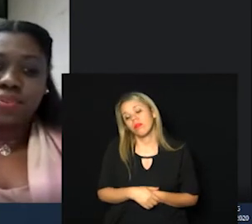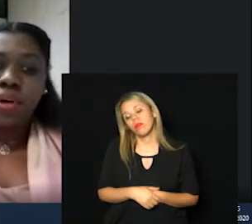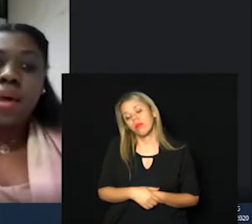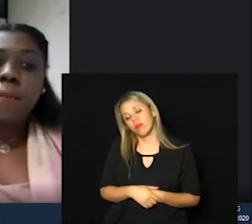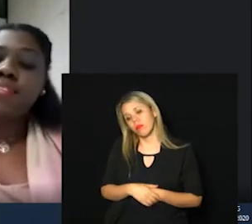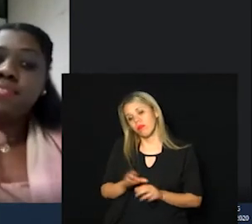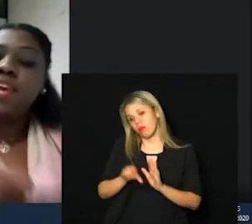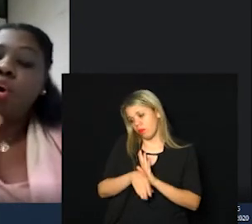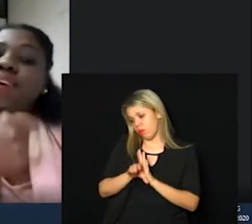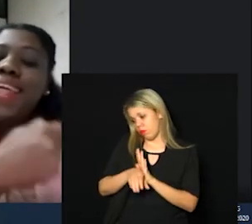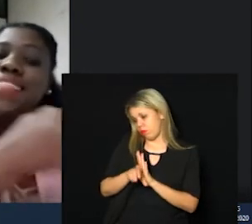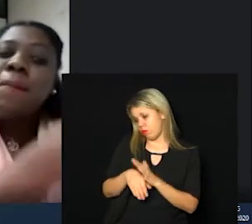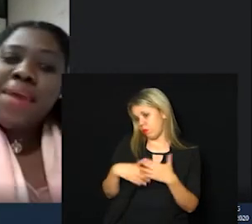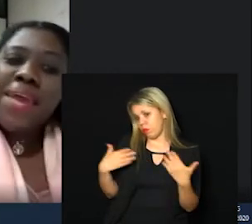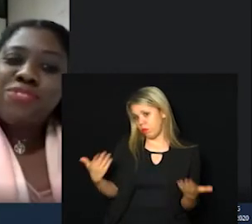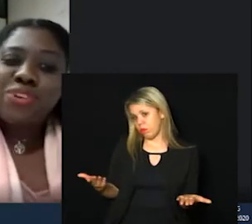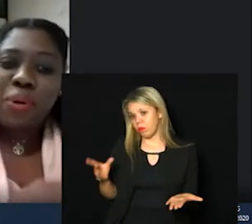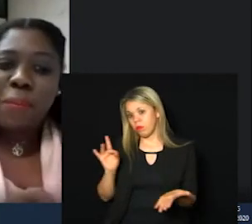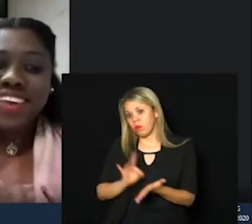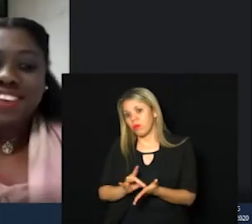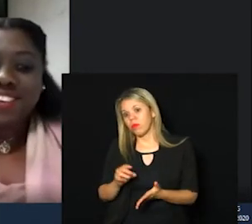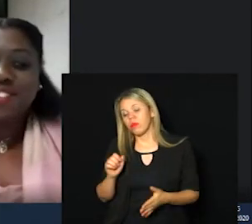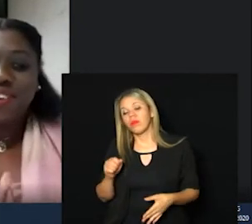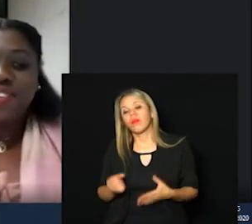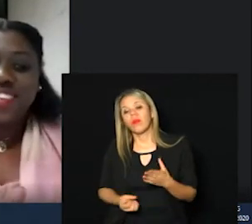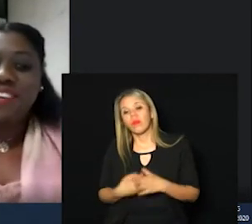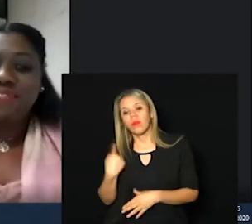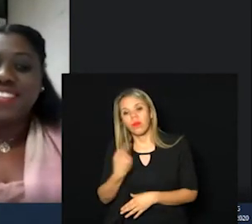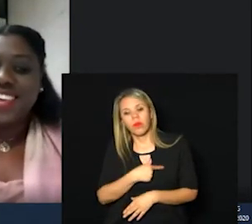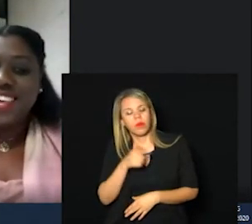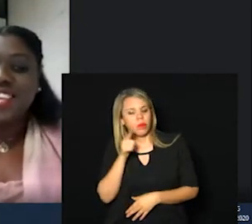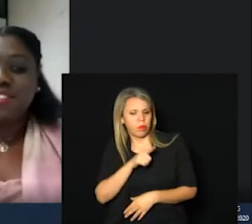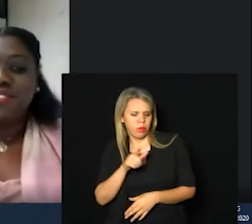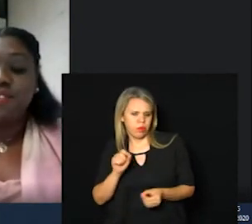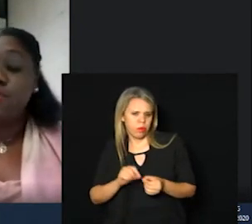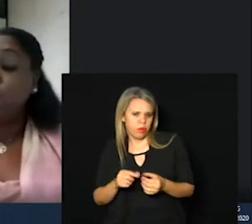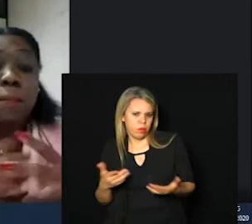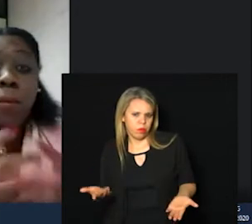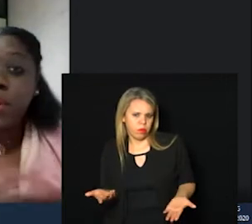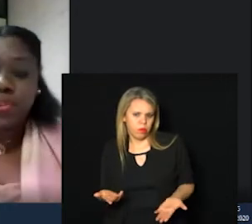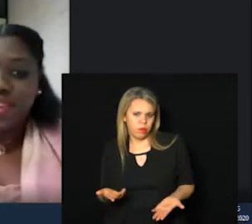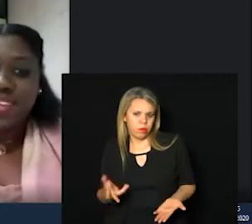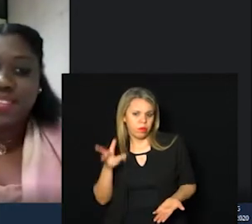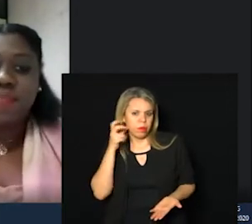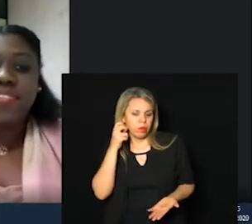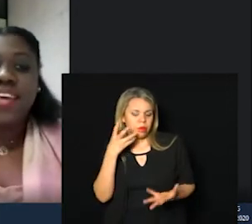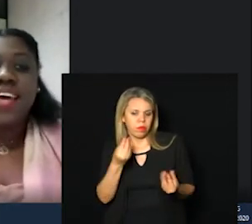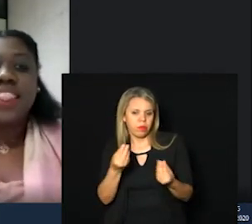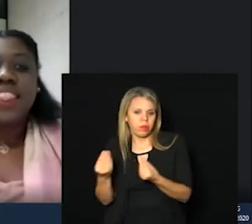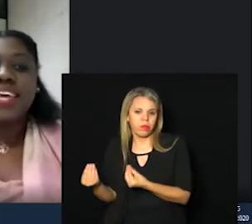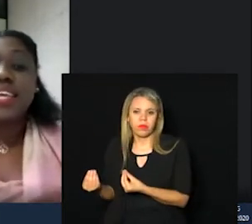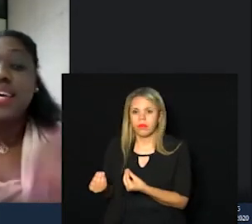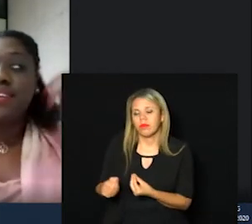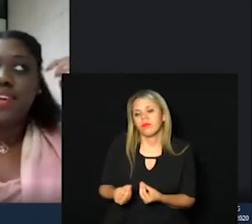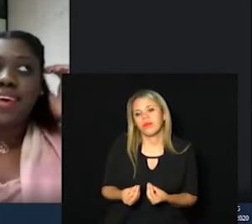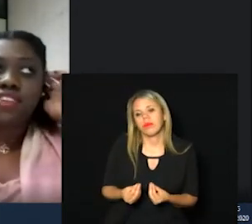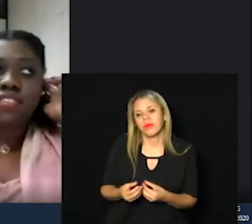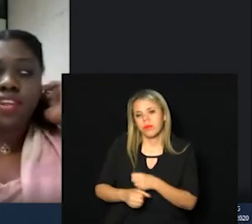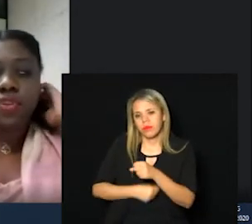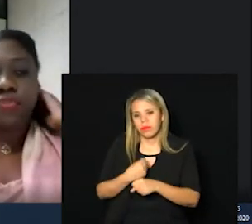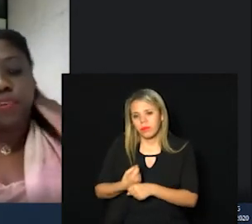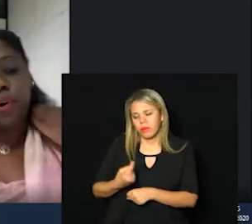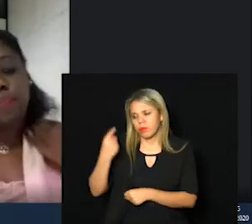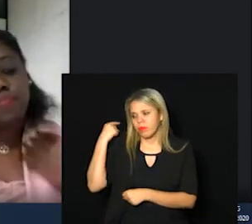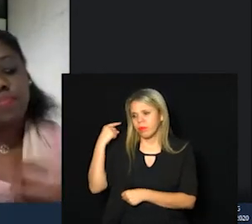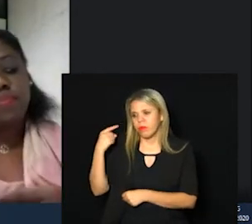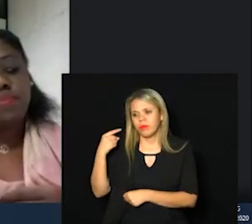conceito? Mas, assim, concretamente, como é que a gente consegue fazer isso? Eu escutei muito isso naquele ano, naquela edição